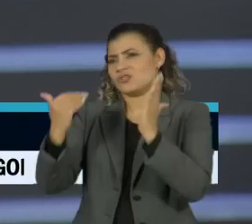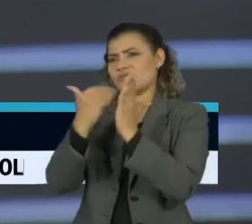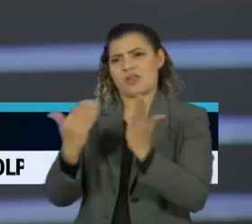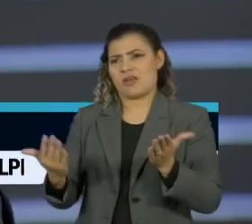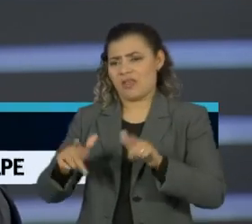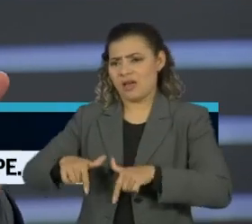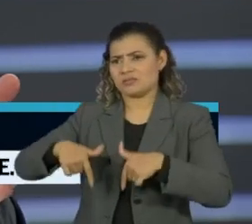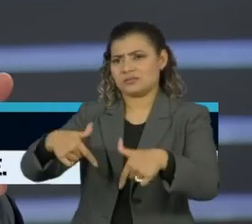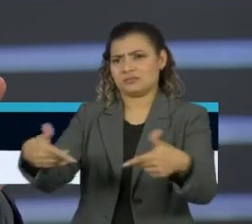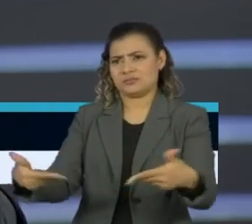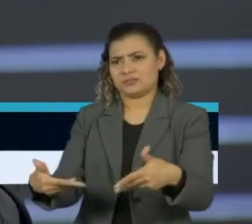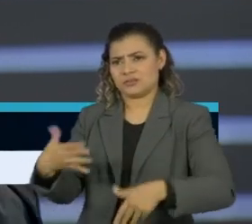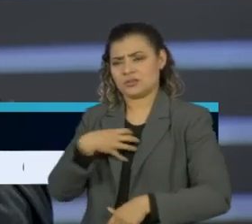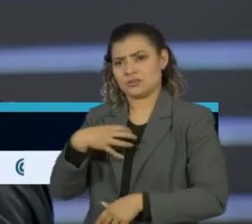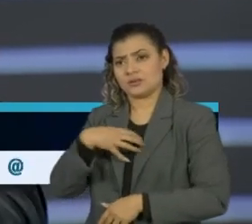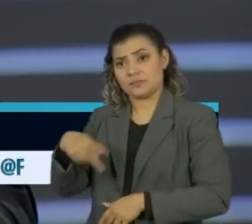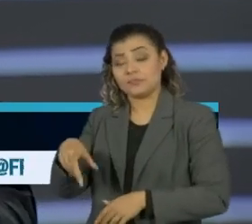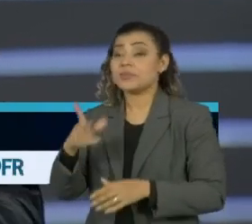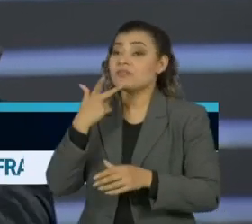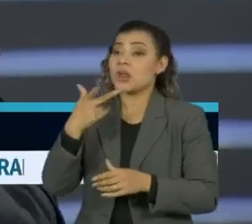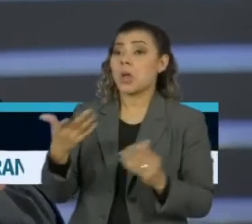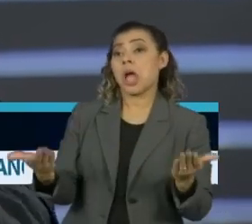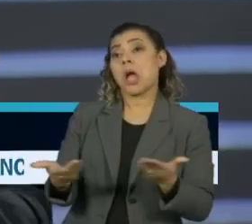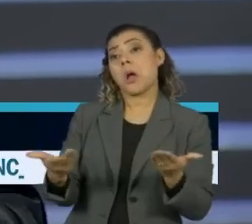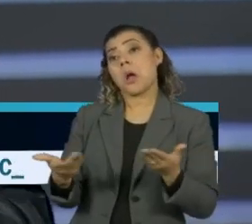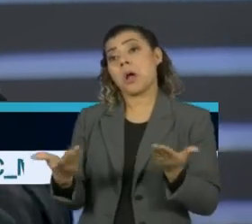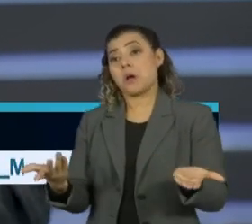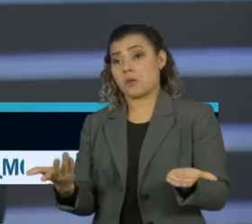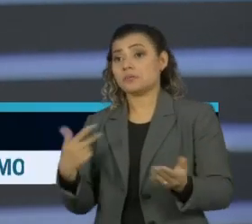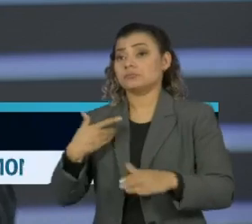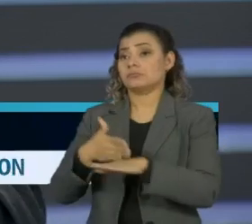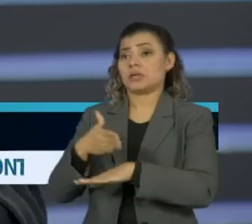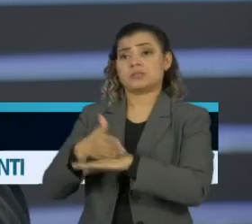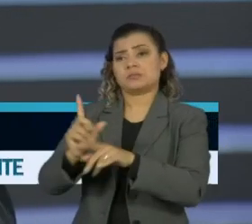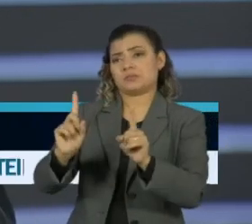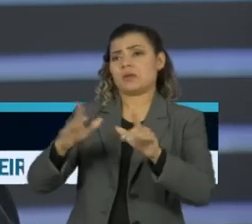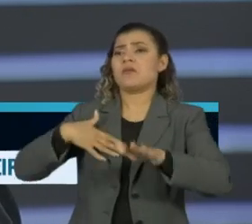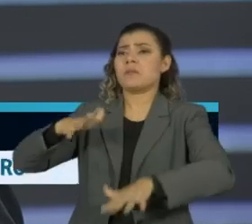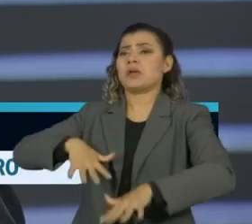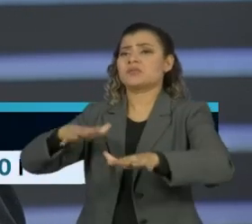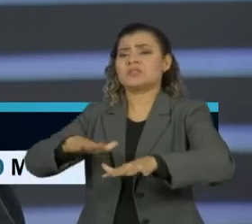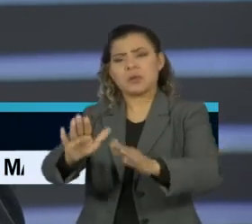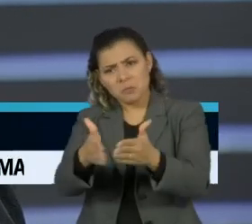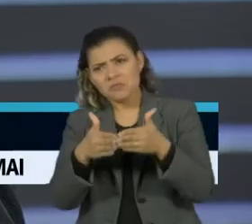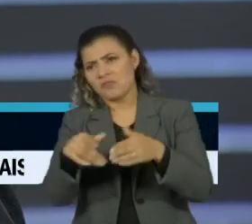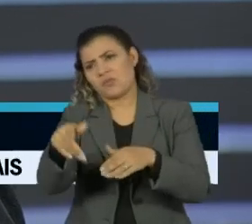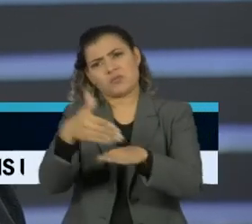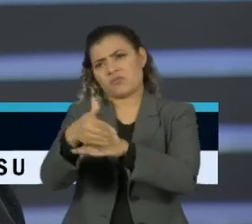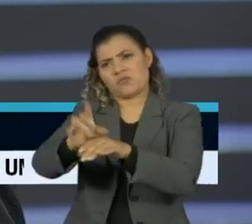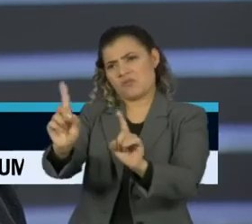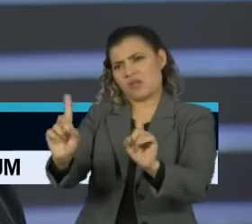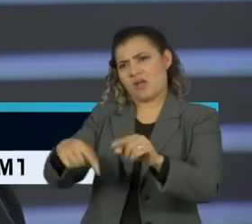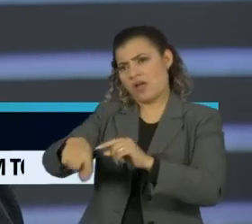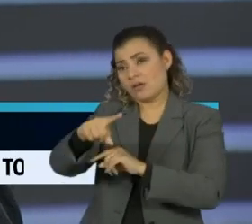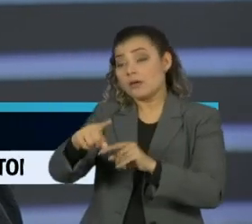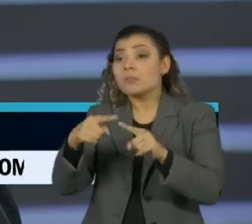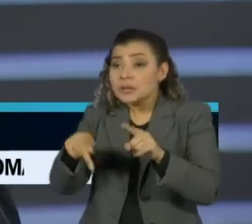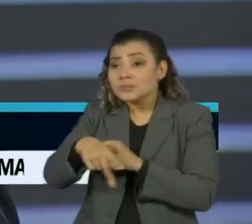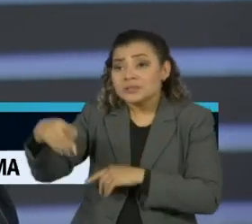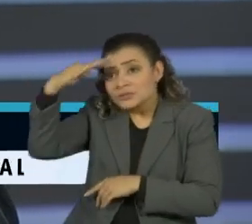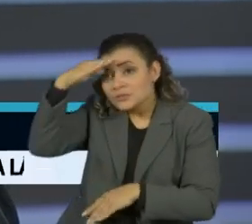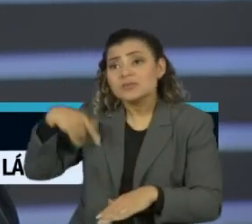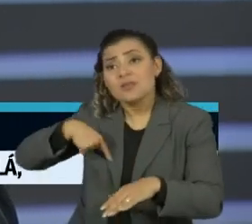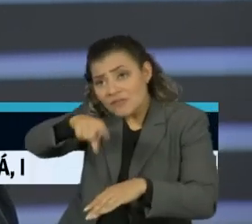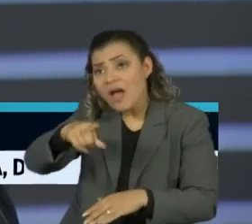atos públicos agora hoje mesmo acabou dizendo que recuou não olha não participem vai ter manifestação mas não precisa ir mas ele vai em todas